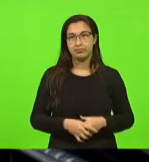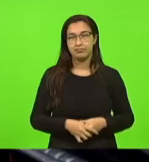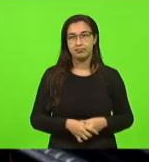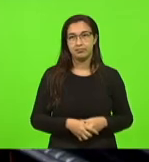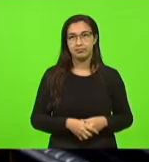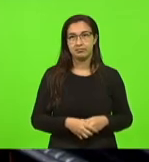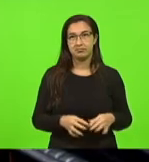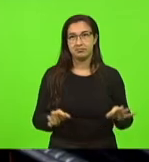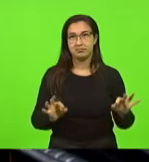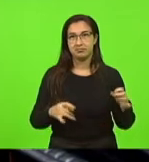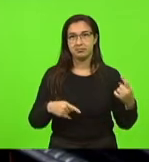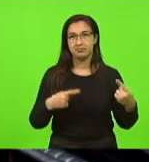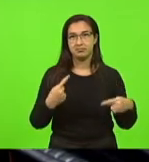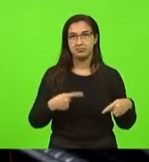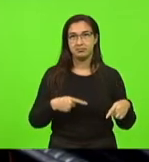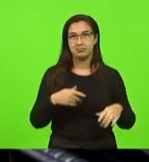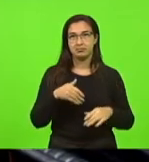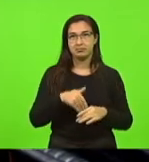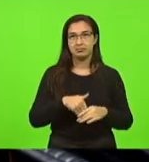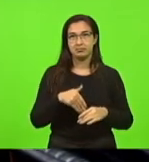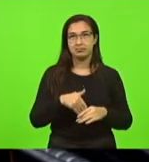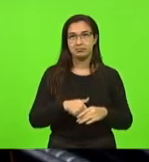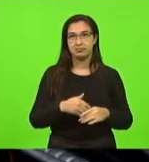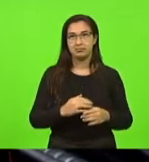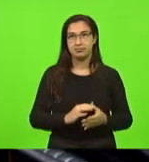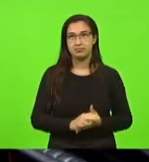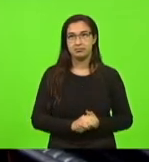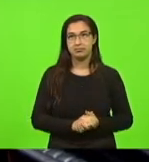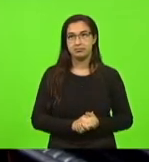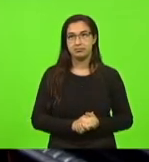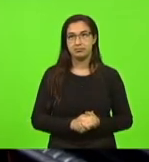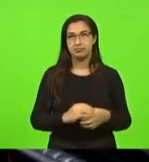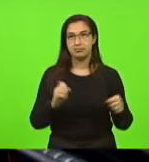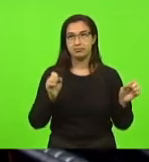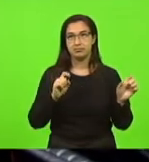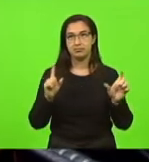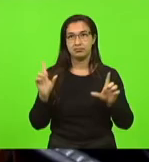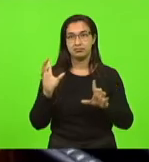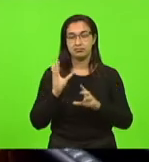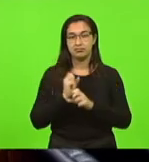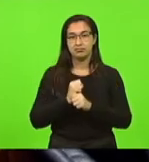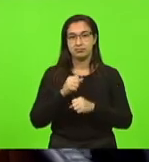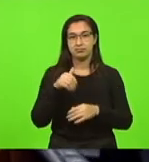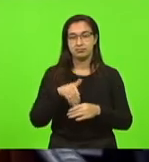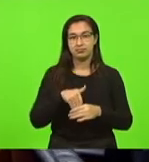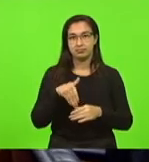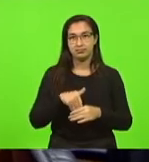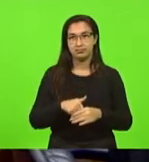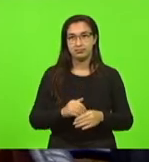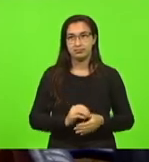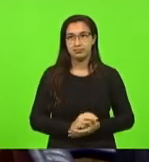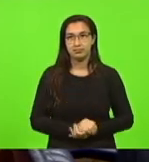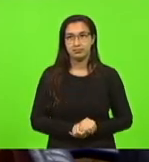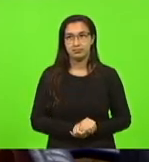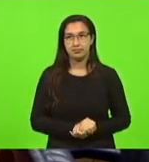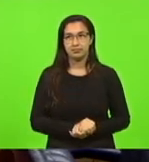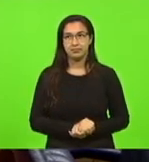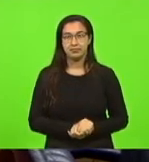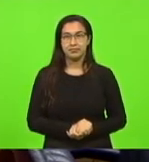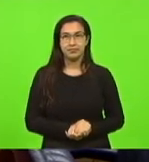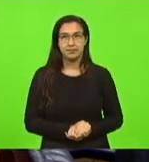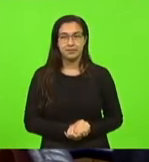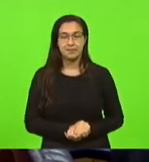Não havendo quem queira discutir, em votação. Peço assessoria que abra o painel para que os senhores e senhoras deputados possam exercer seu direito de voto.